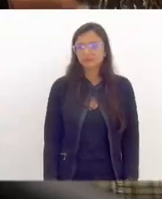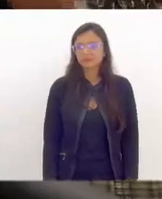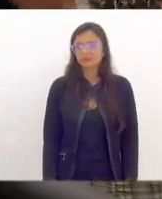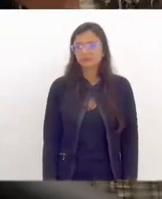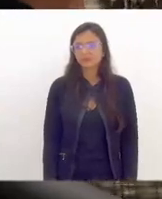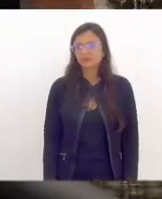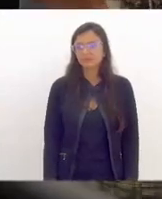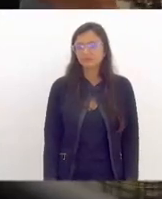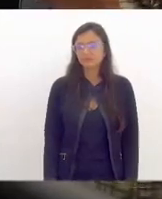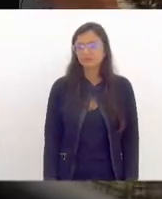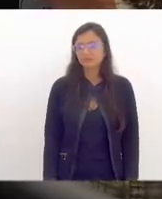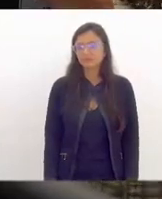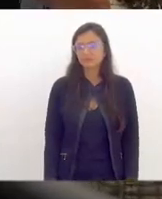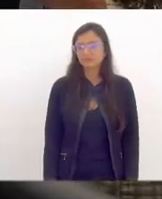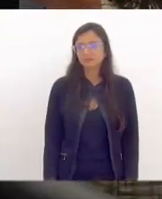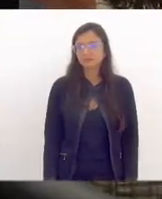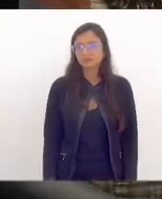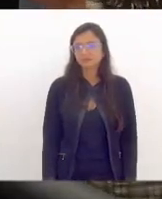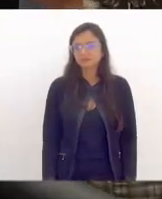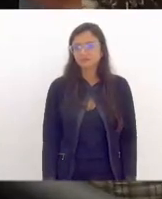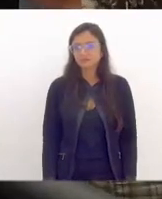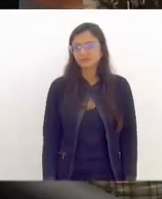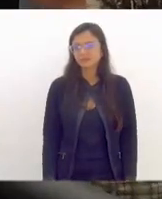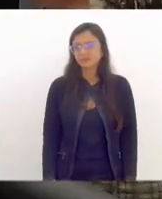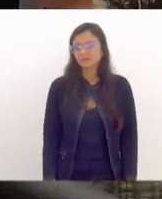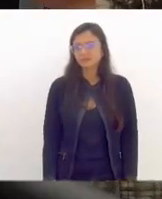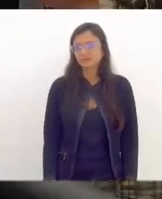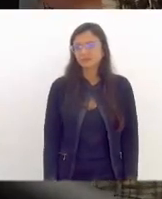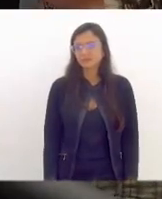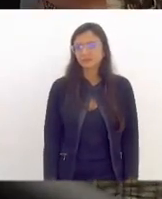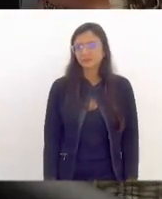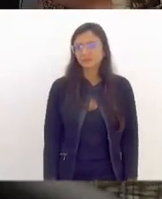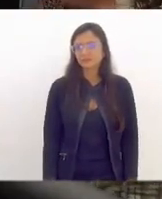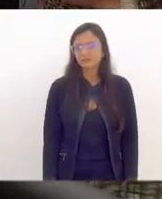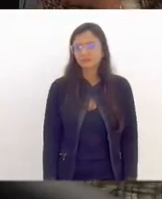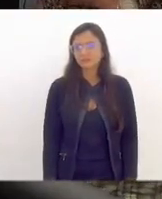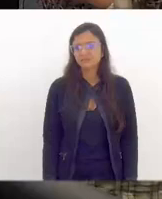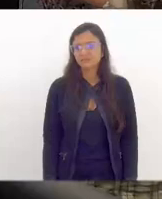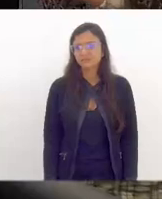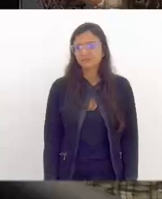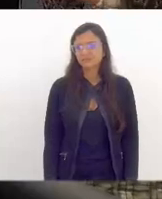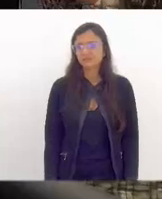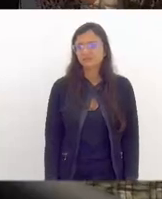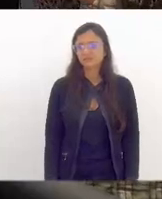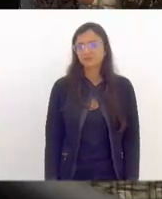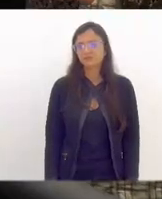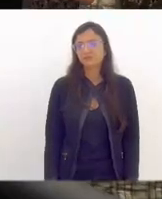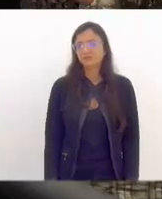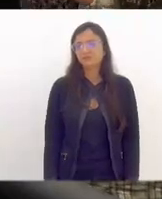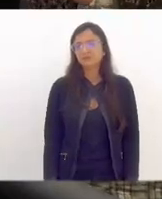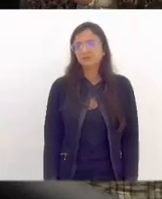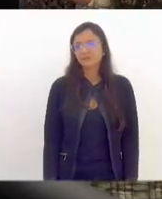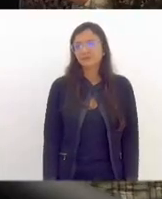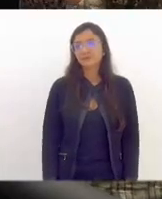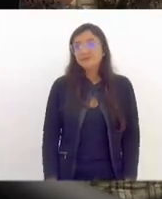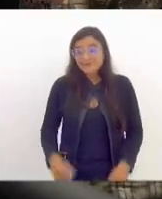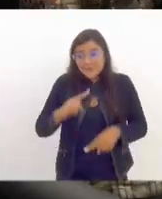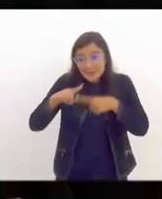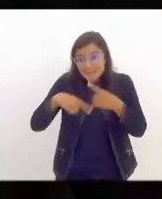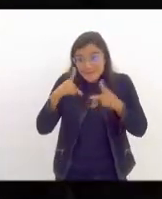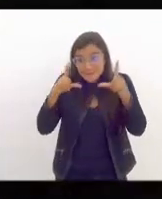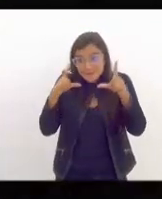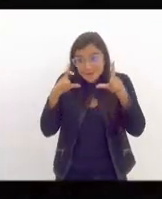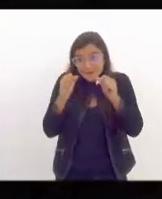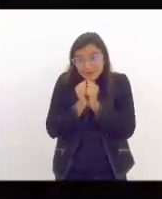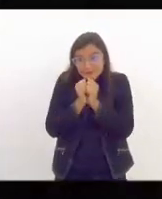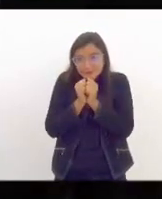vamos parabéns minha irmã coisa linda vamos juntar para a gente depois fazer uma foto junto